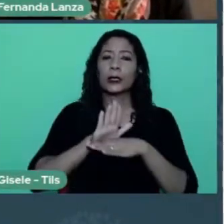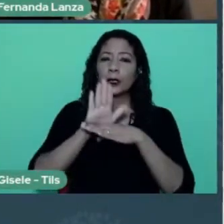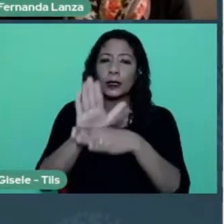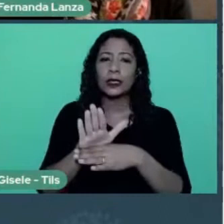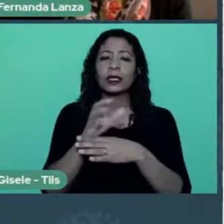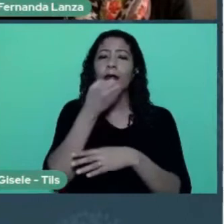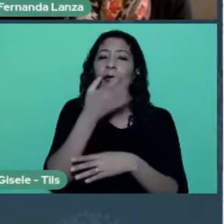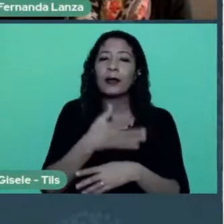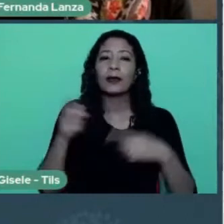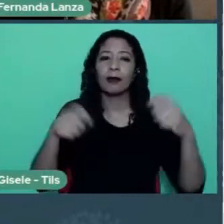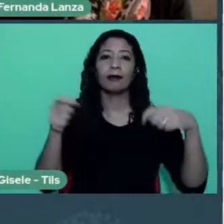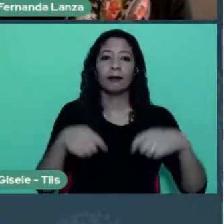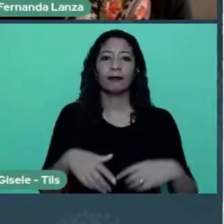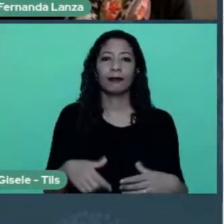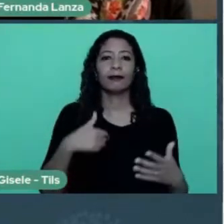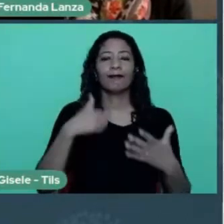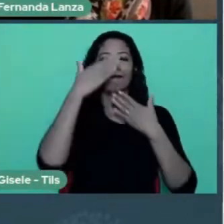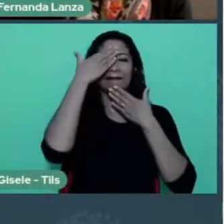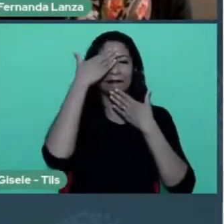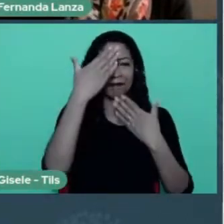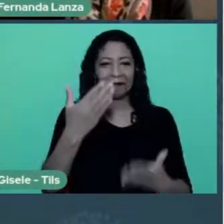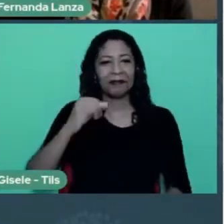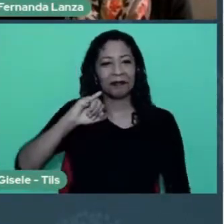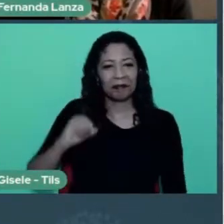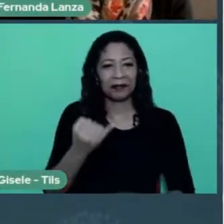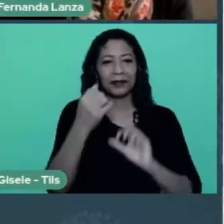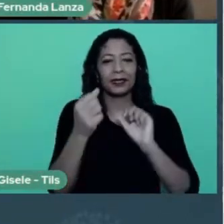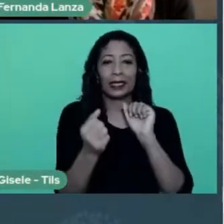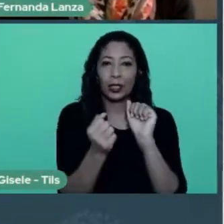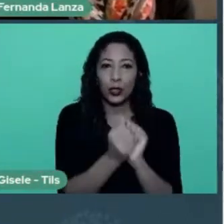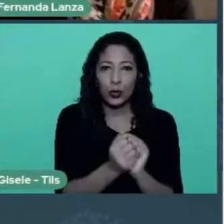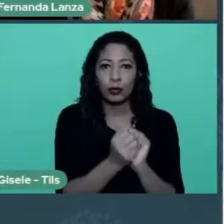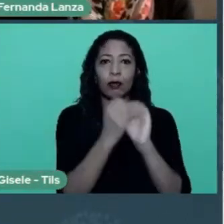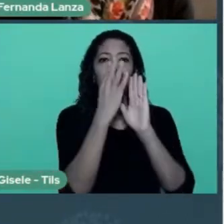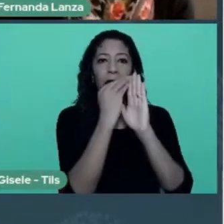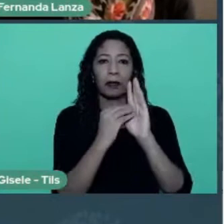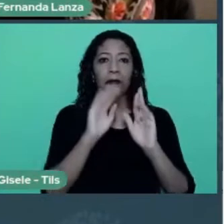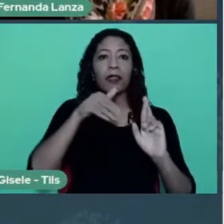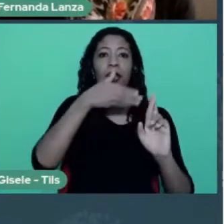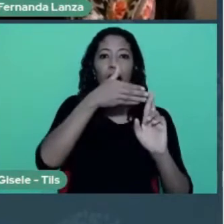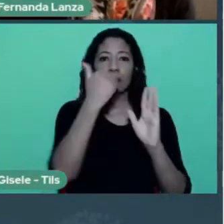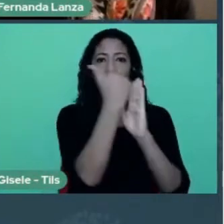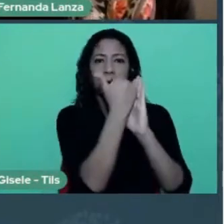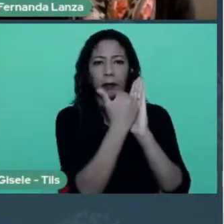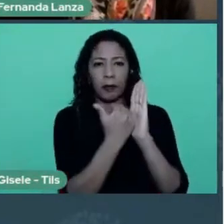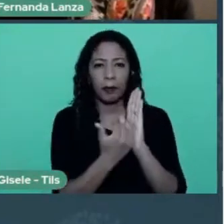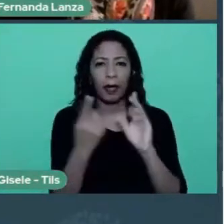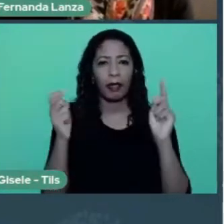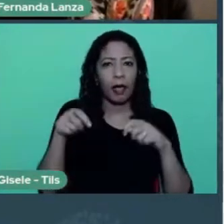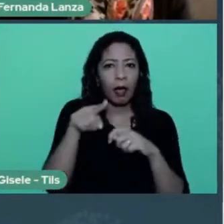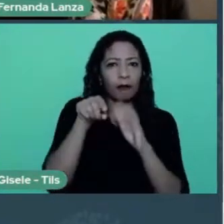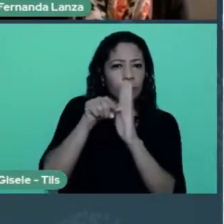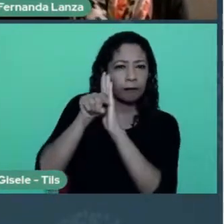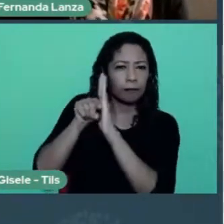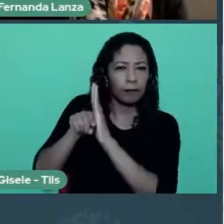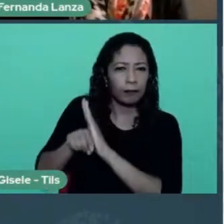agradeço a oportunidade de estar aqui com vocês, coloco mais uma vez as referências para que vocês possam ter acesso a